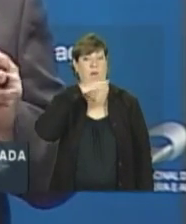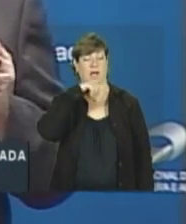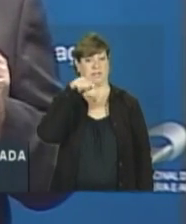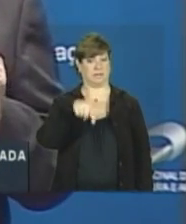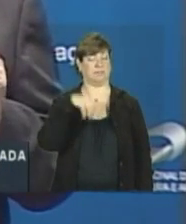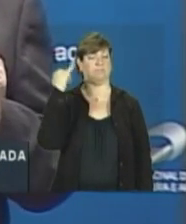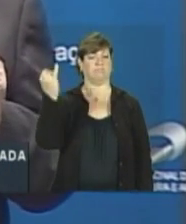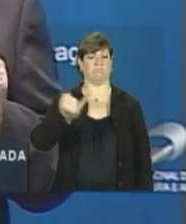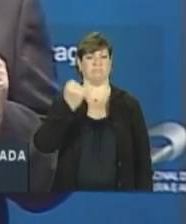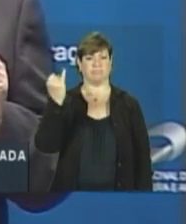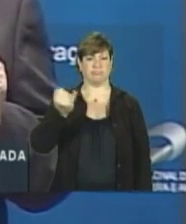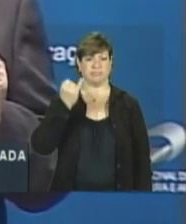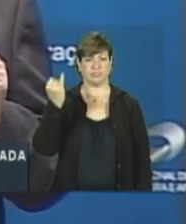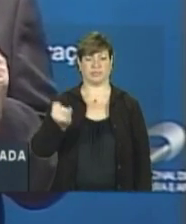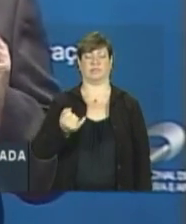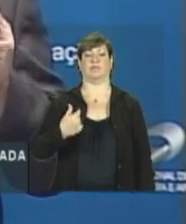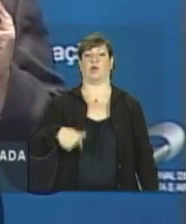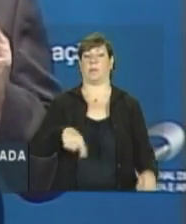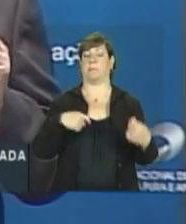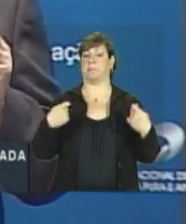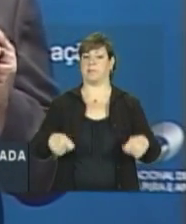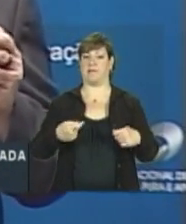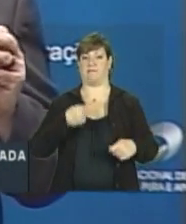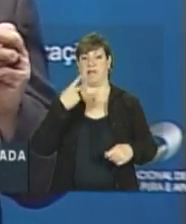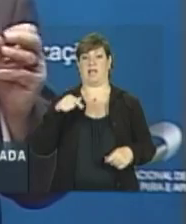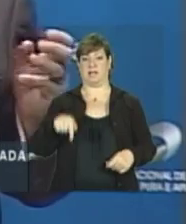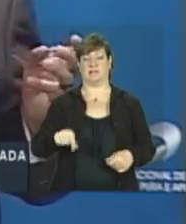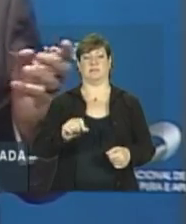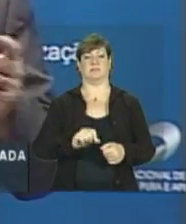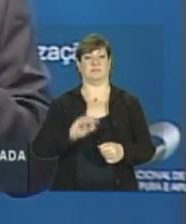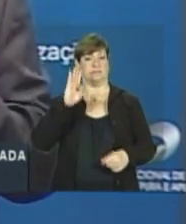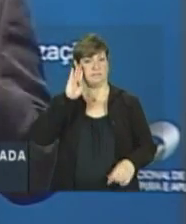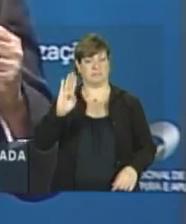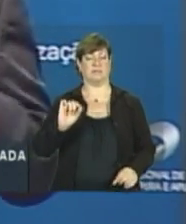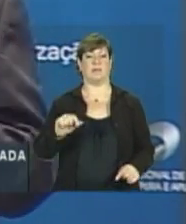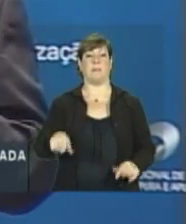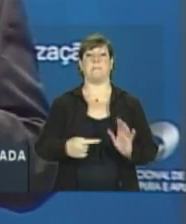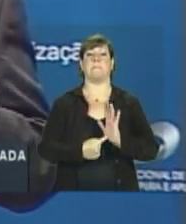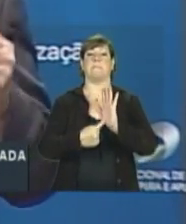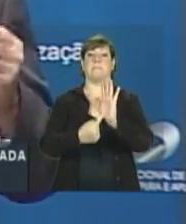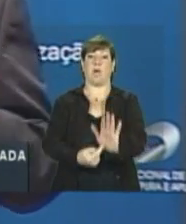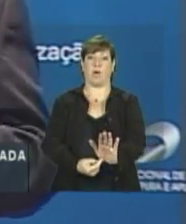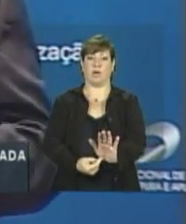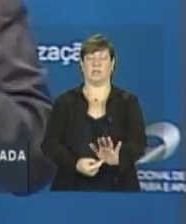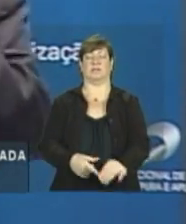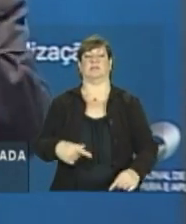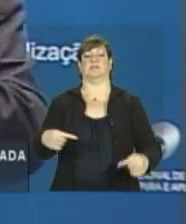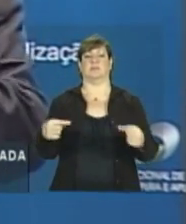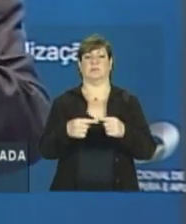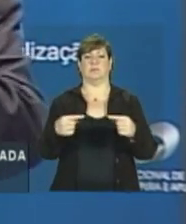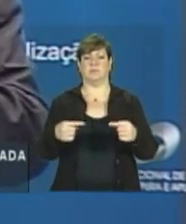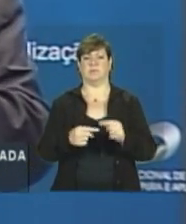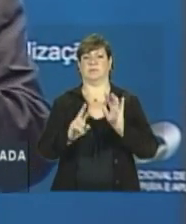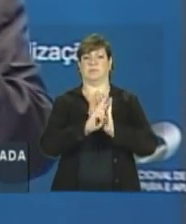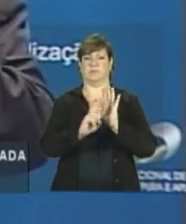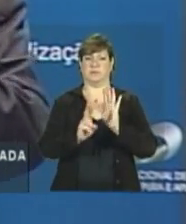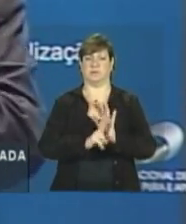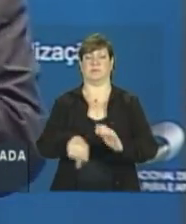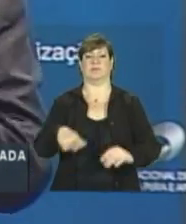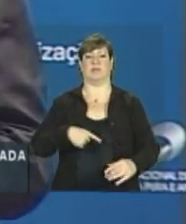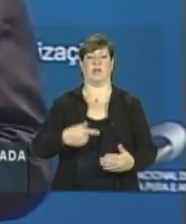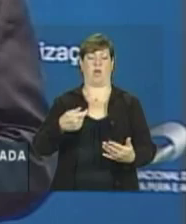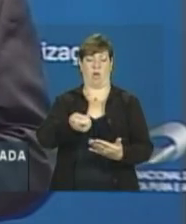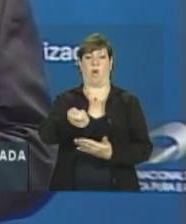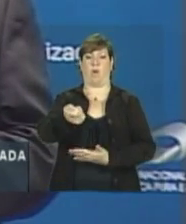é um destaque que nós temos que fazer, que mostra essa institucionalidade da UBMET. Isso caracteriza bem